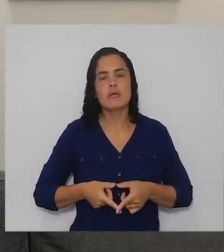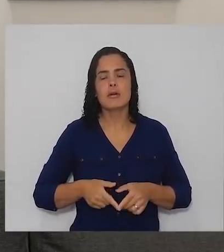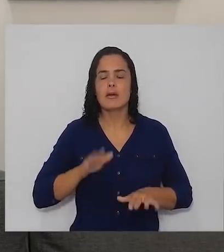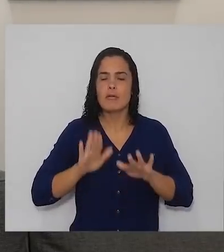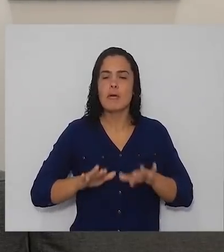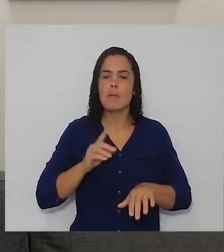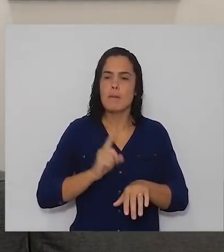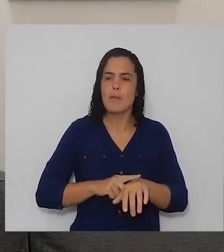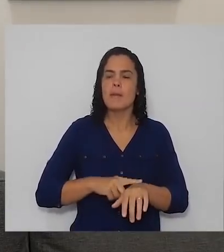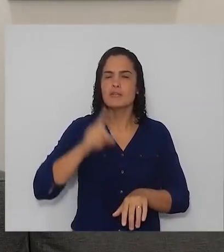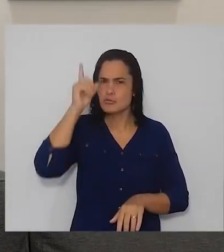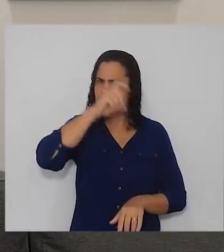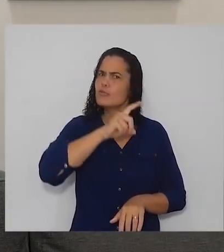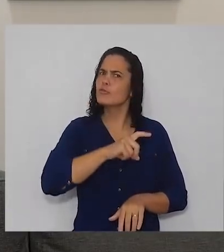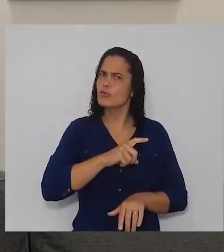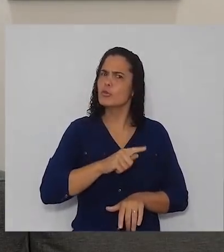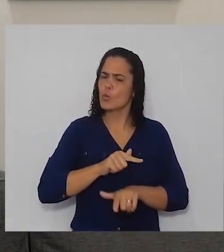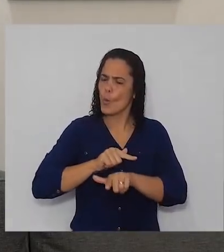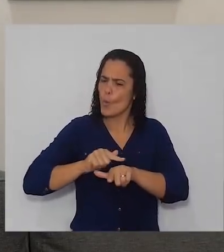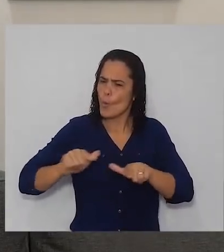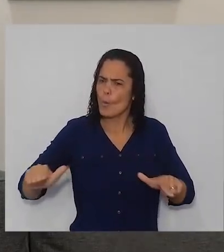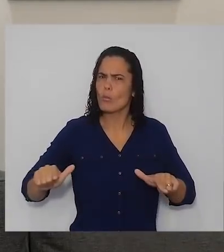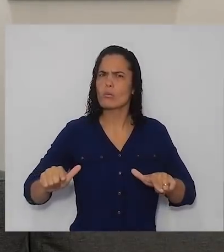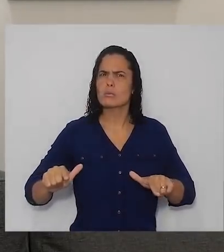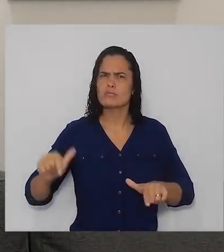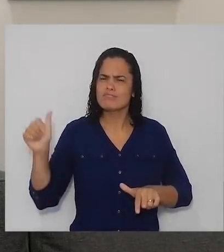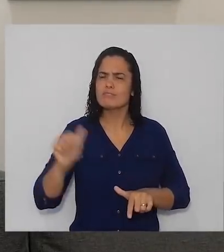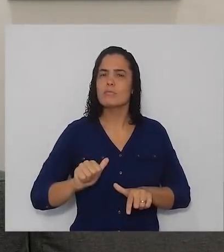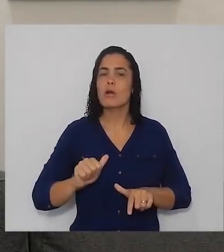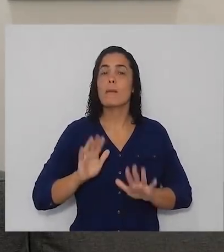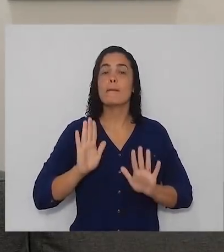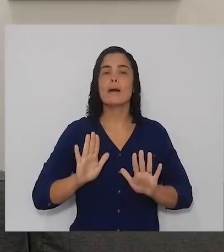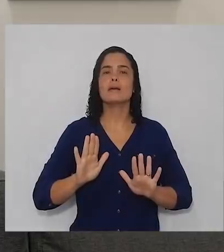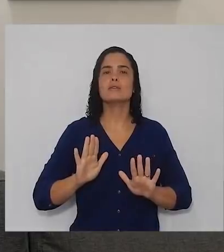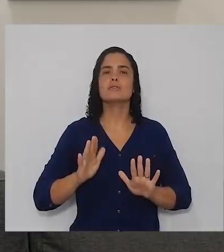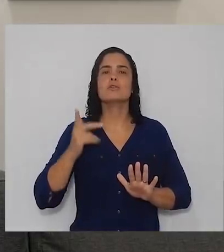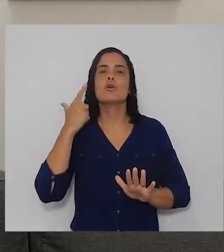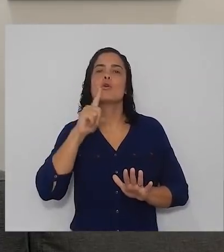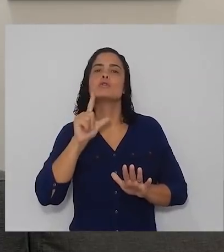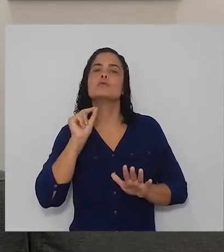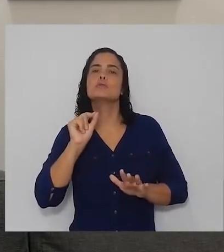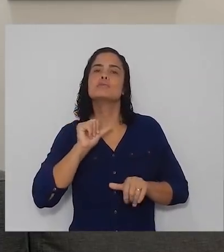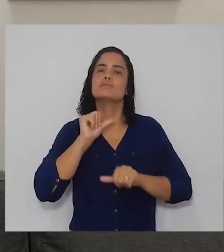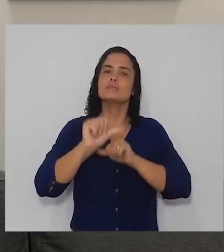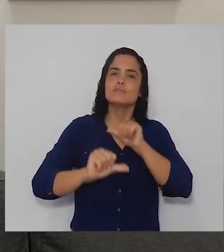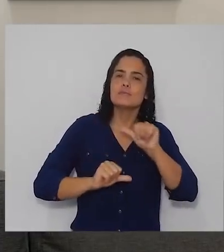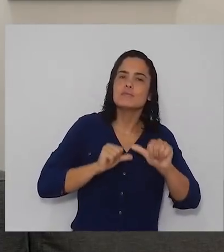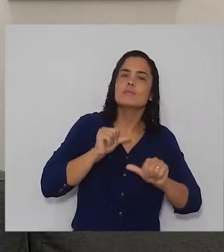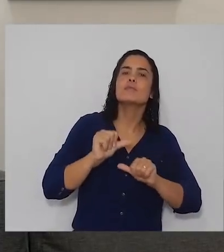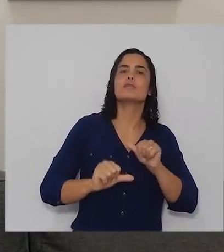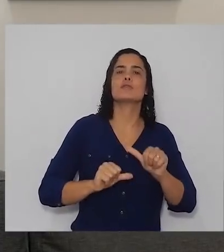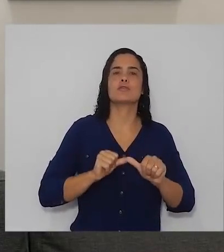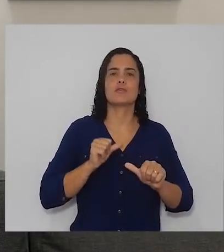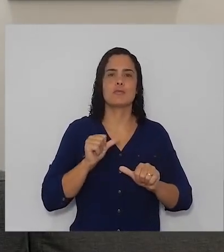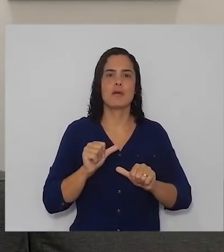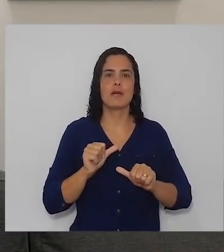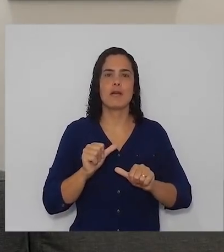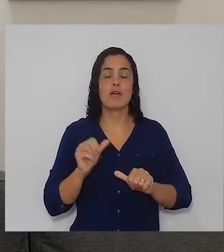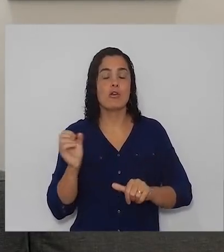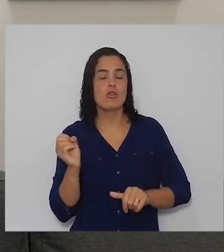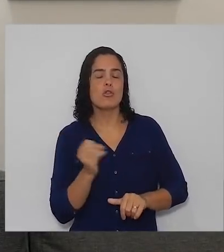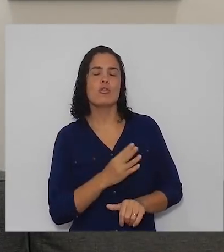para transformar, para dar um novo começo. Como prenúncio de um novo que viria